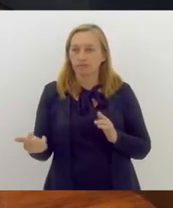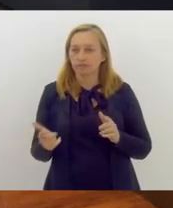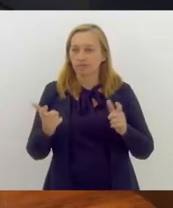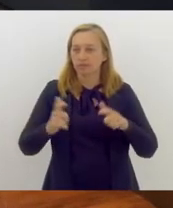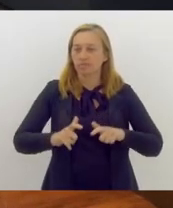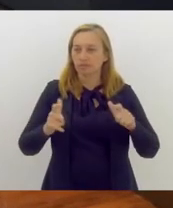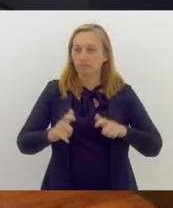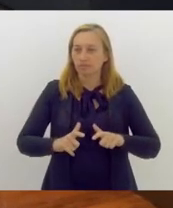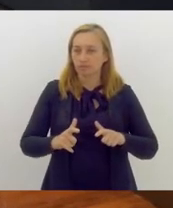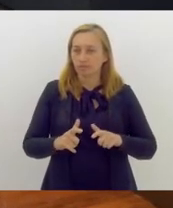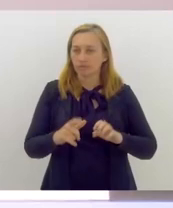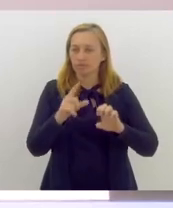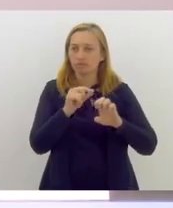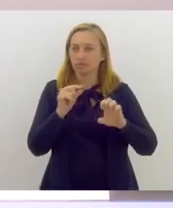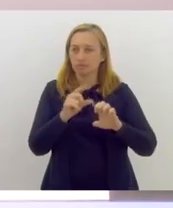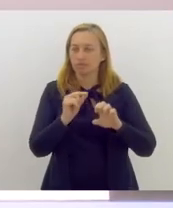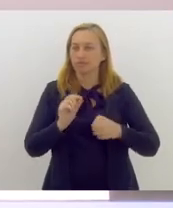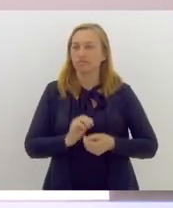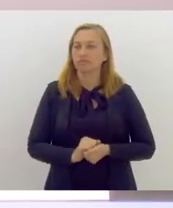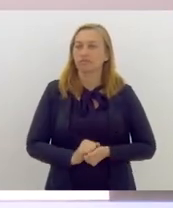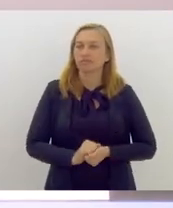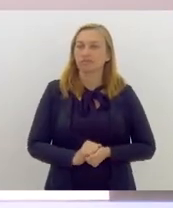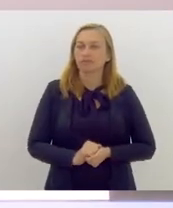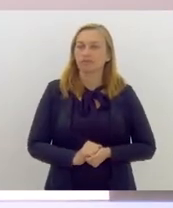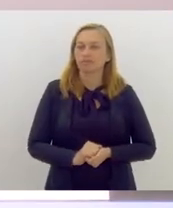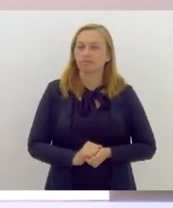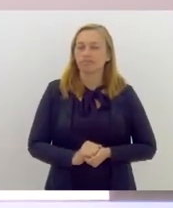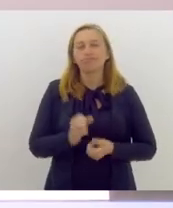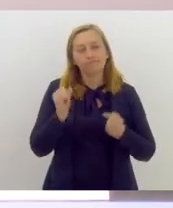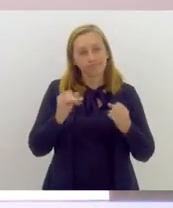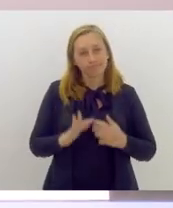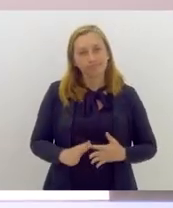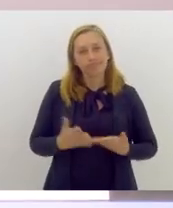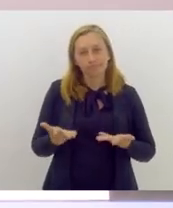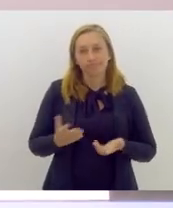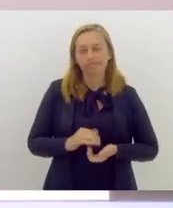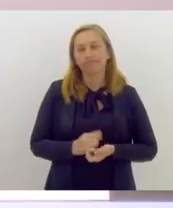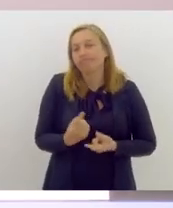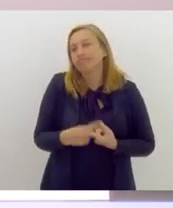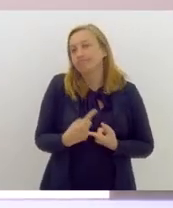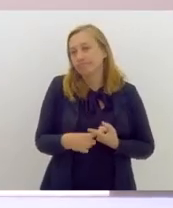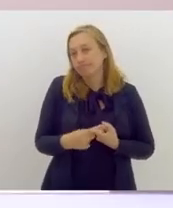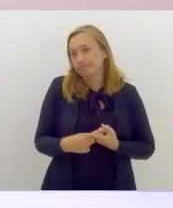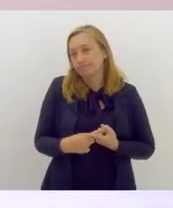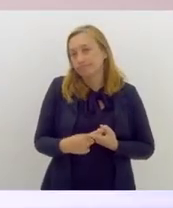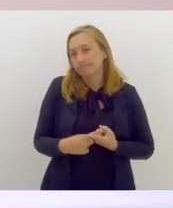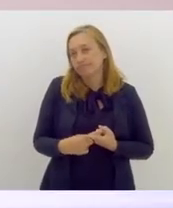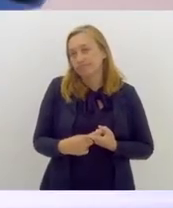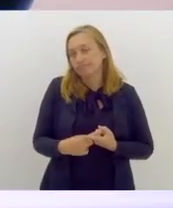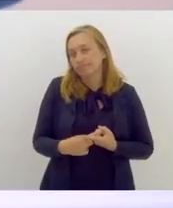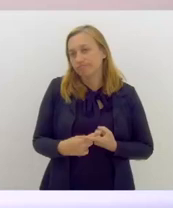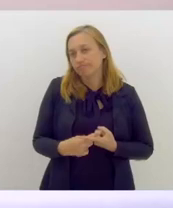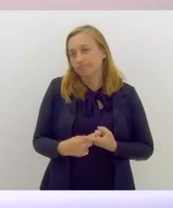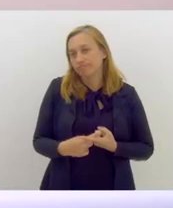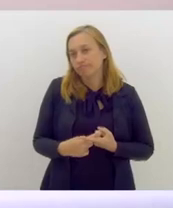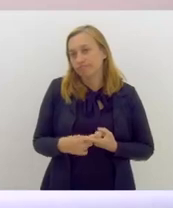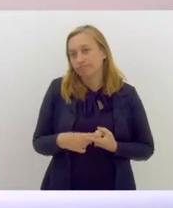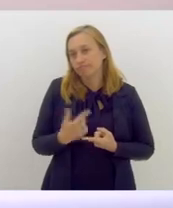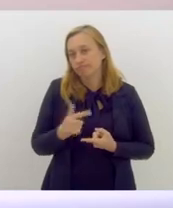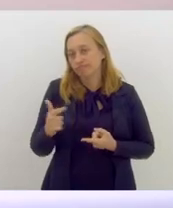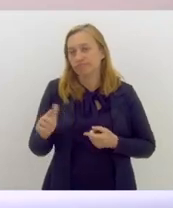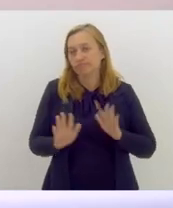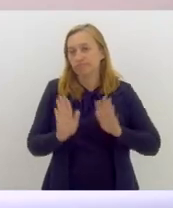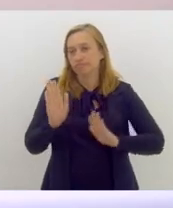empreendimento Então eu acho que isso explica né o porquê do do teu licenciamento